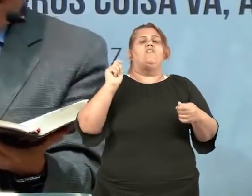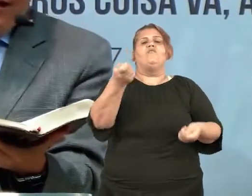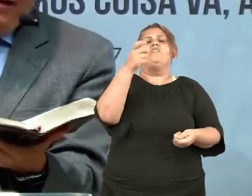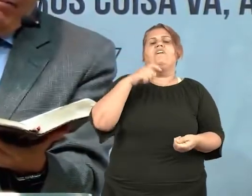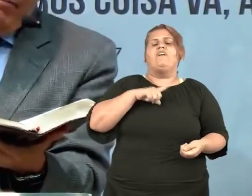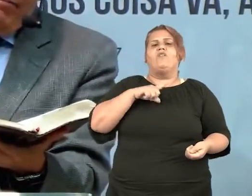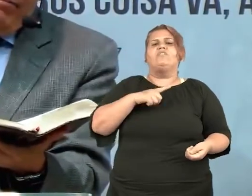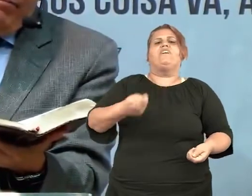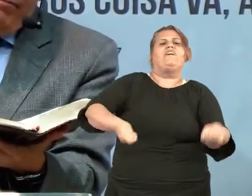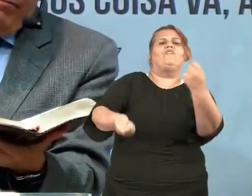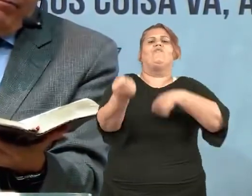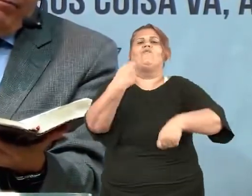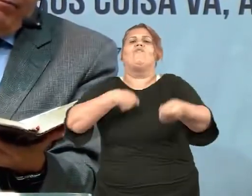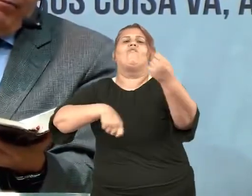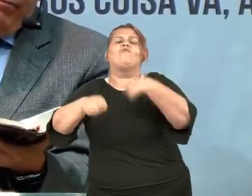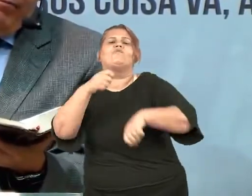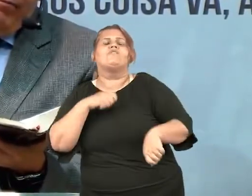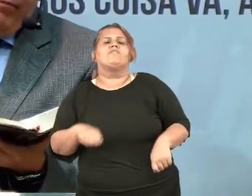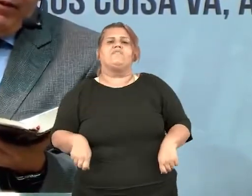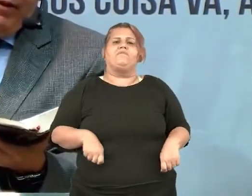eu casarei,